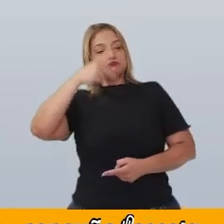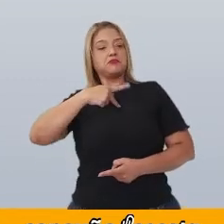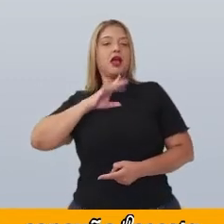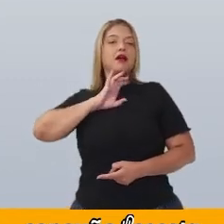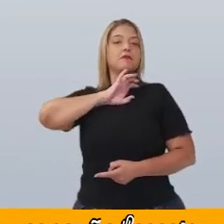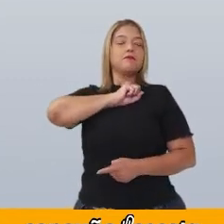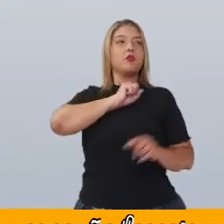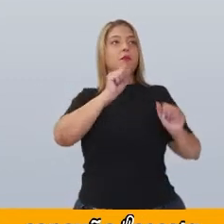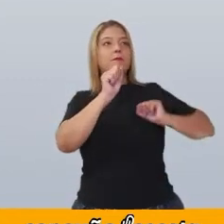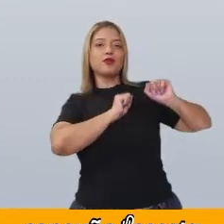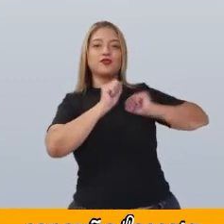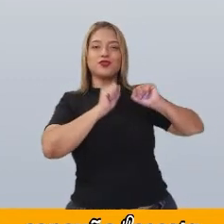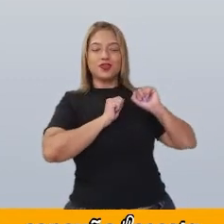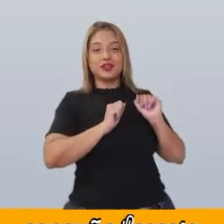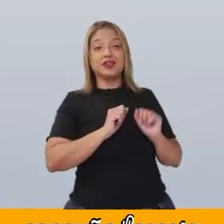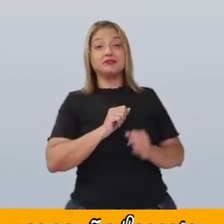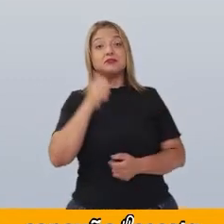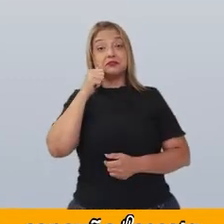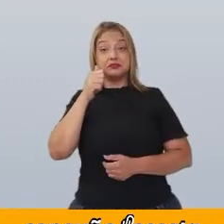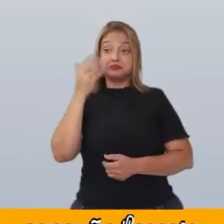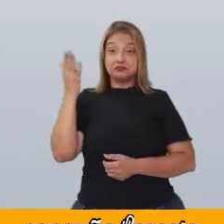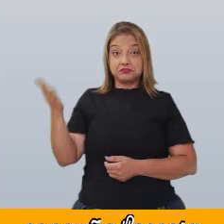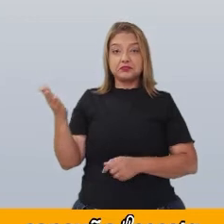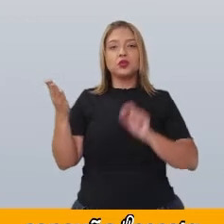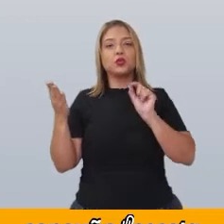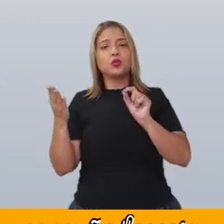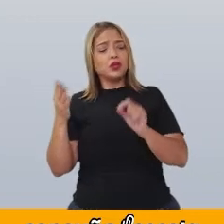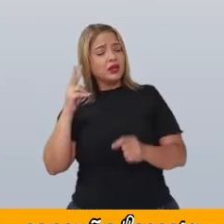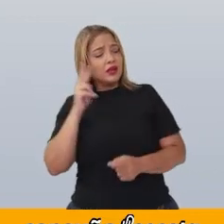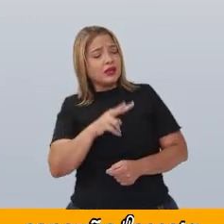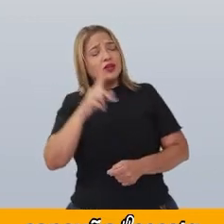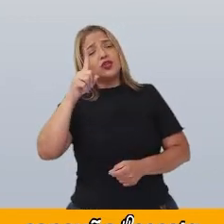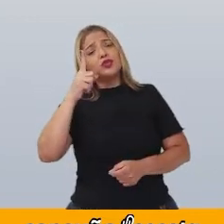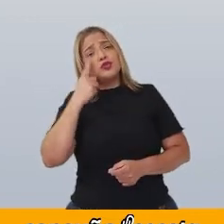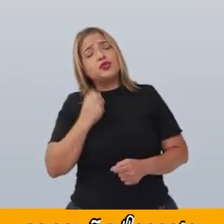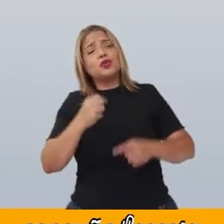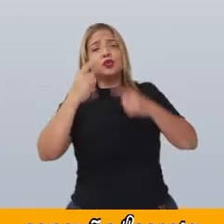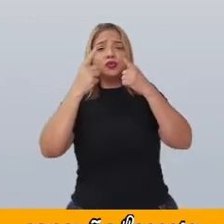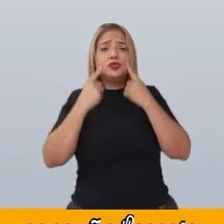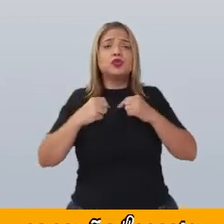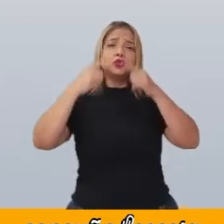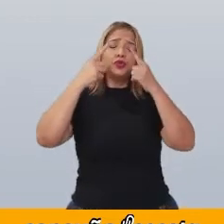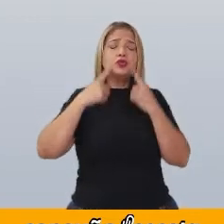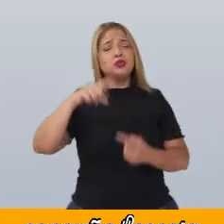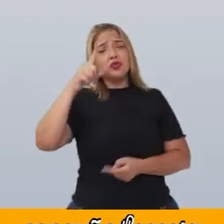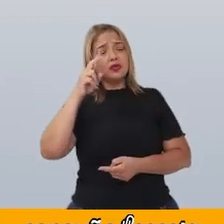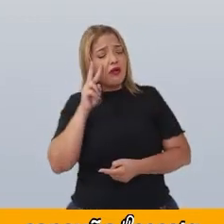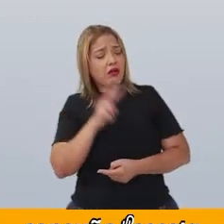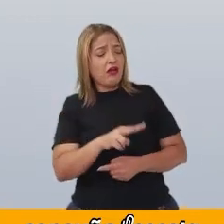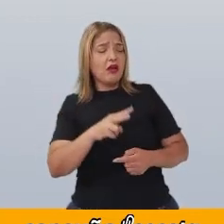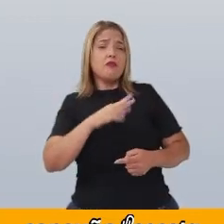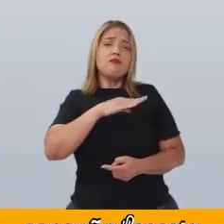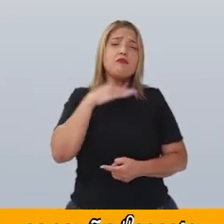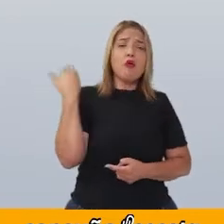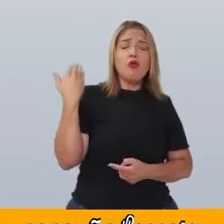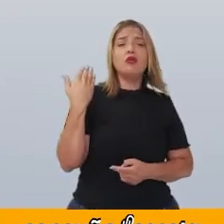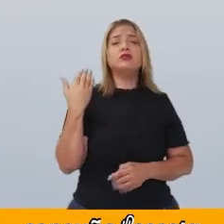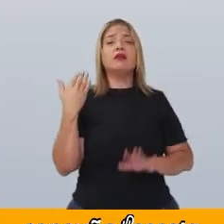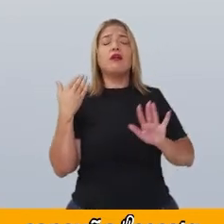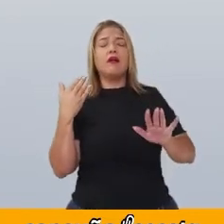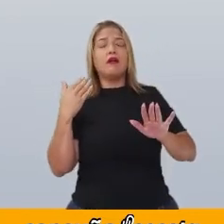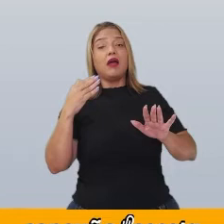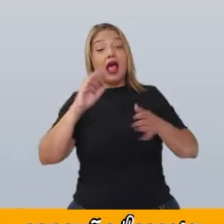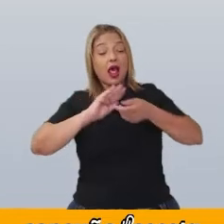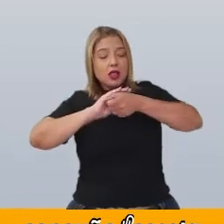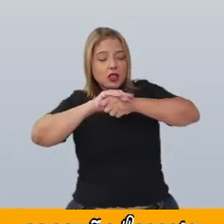Eco ficou chorando ao lado do corpo dele, até que a noite o envolveu. Ao despertar, Eco viu que Narciso não